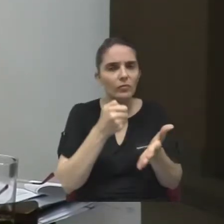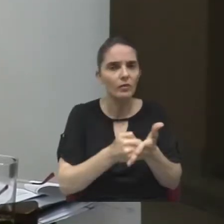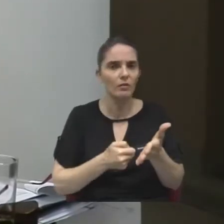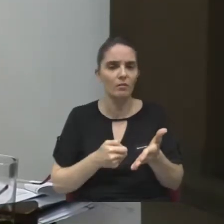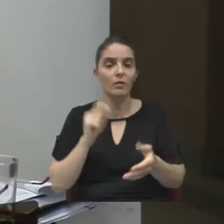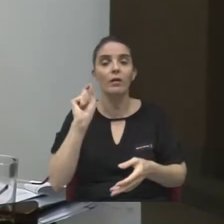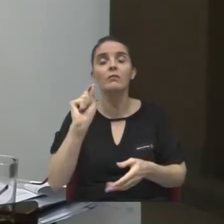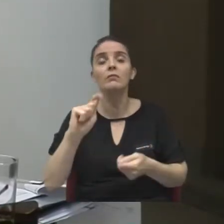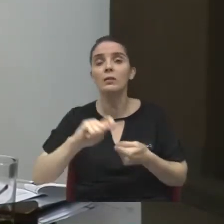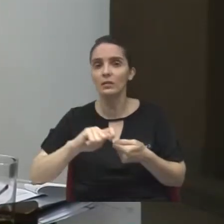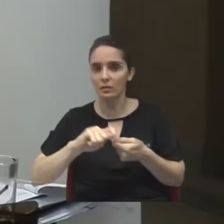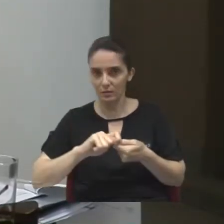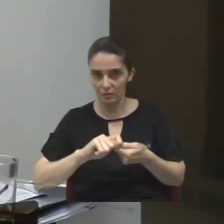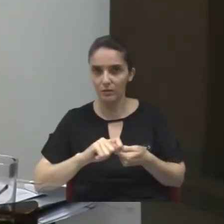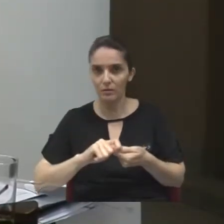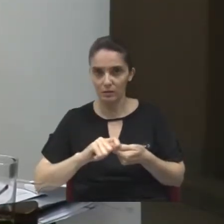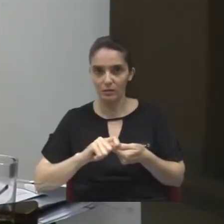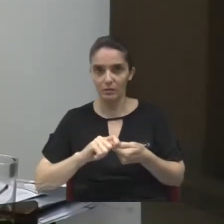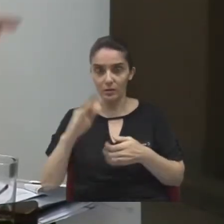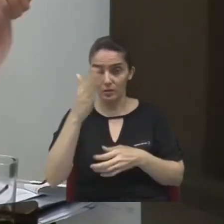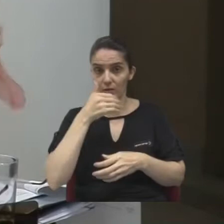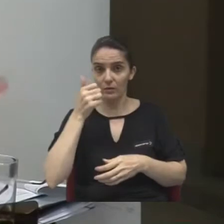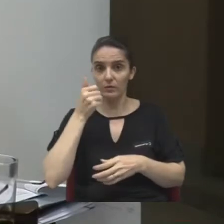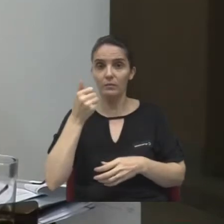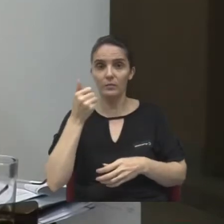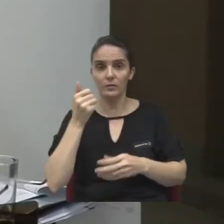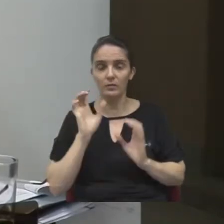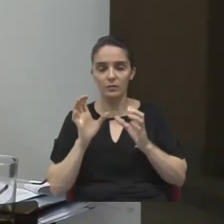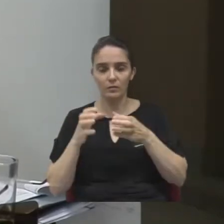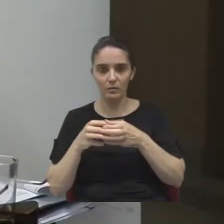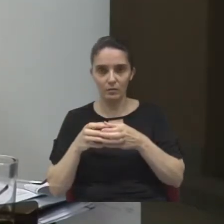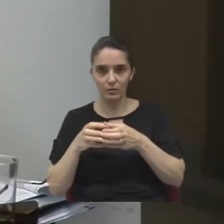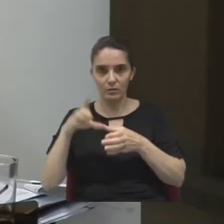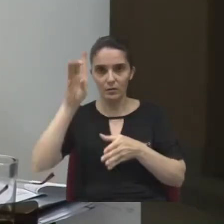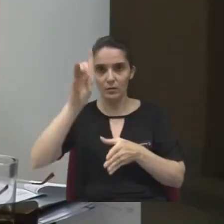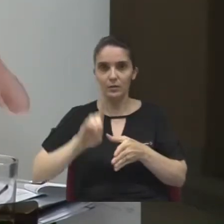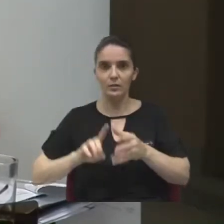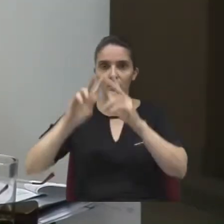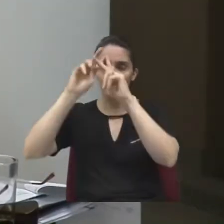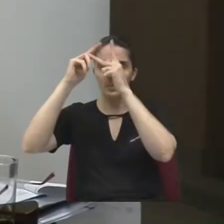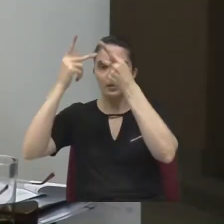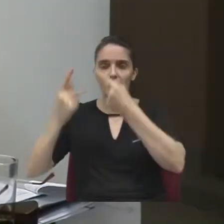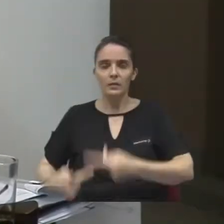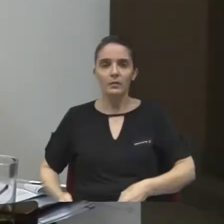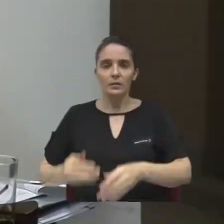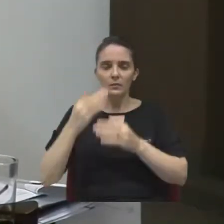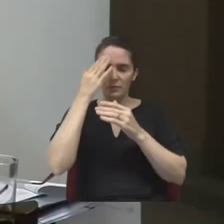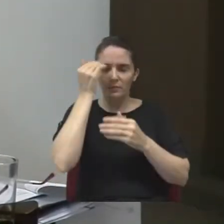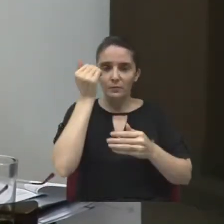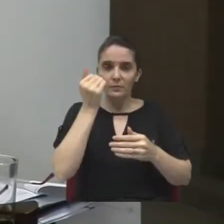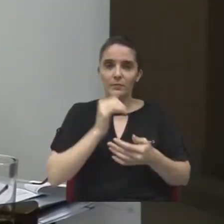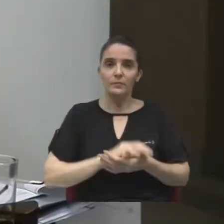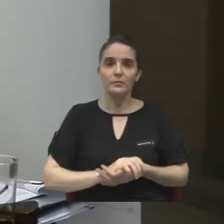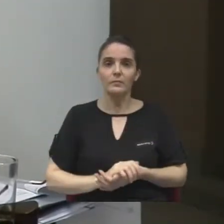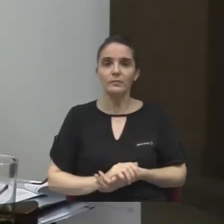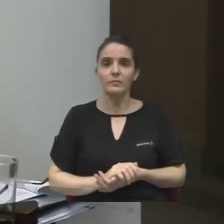que estamos tendo nisso, e nada melhor do que a nossa Comissão de Direitos Humanos para saber referente a